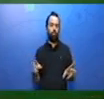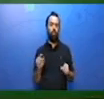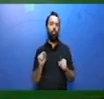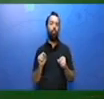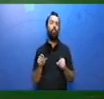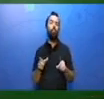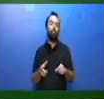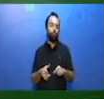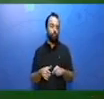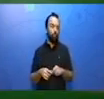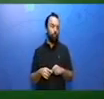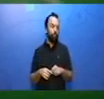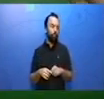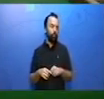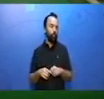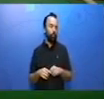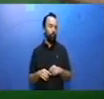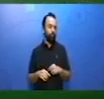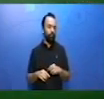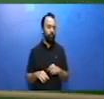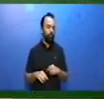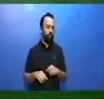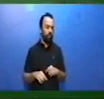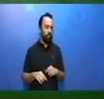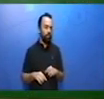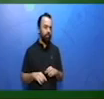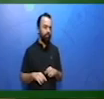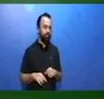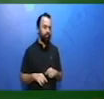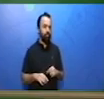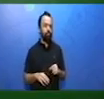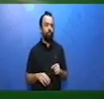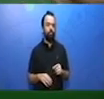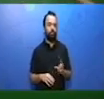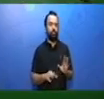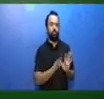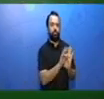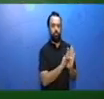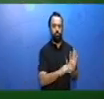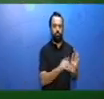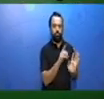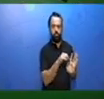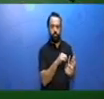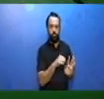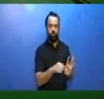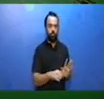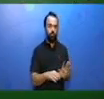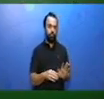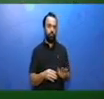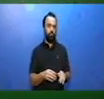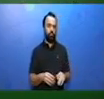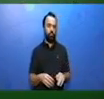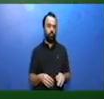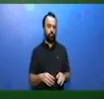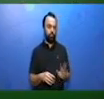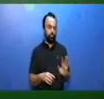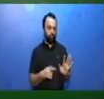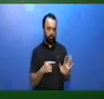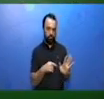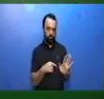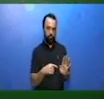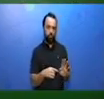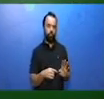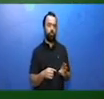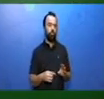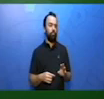né? Vamos prestar atenção na resposta. Olha lá. O bairro tem ruas... O texto 1.